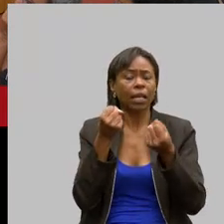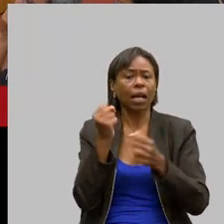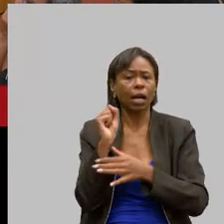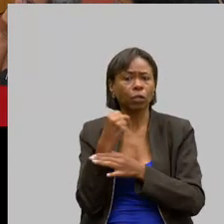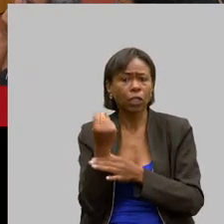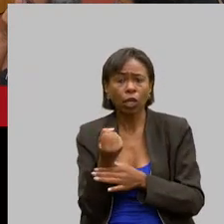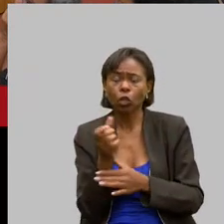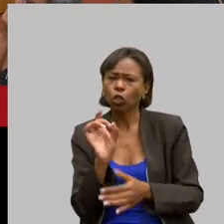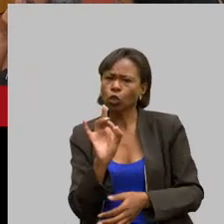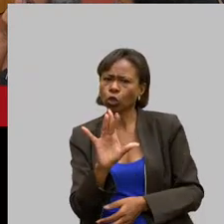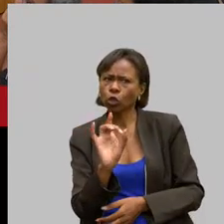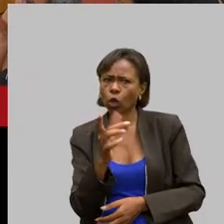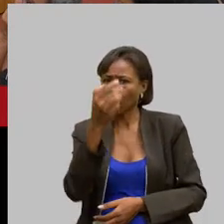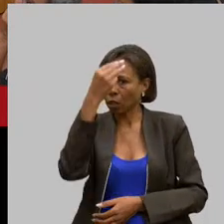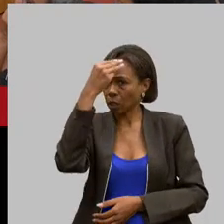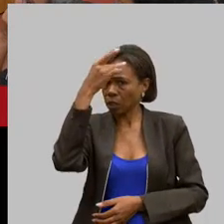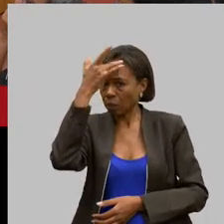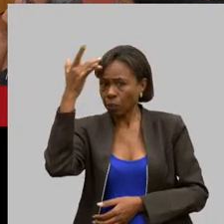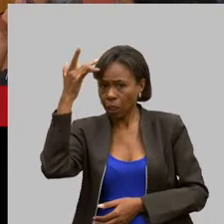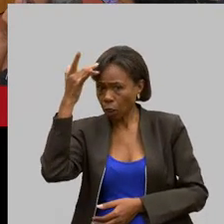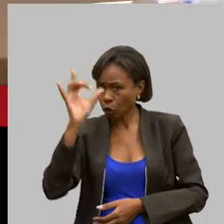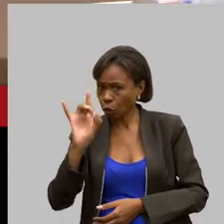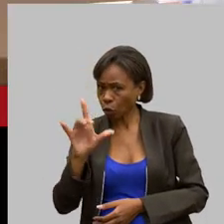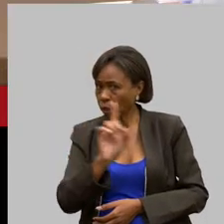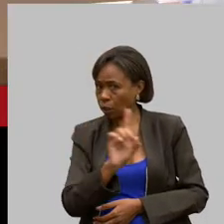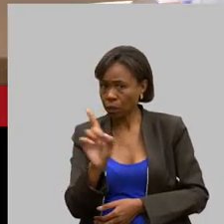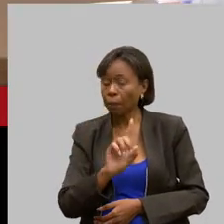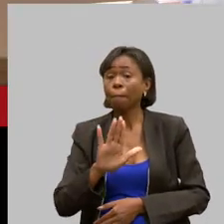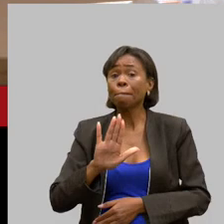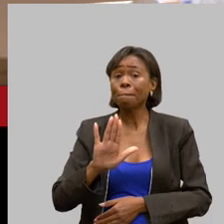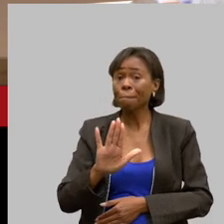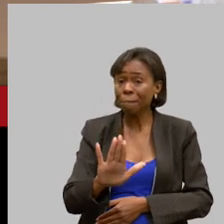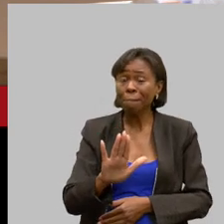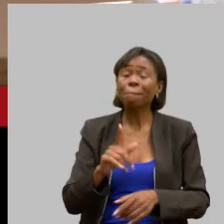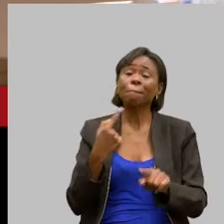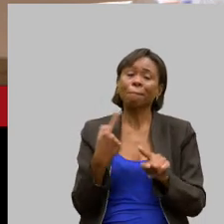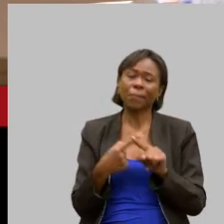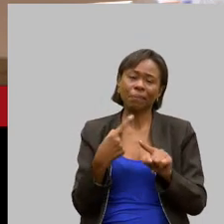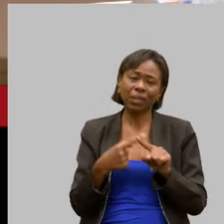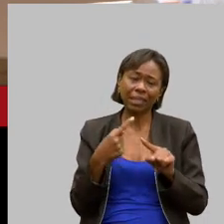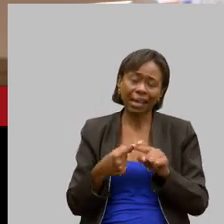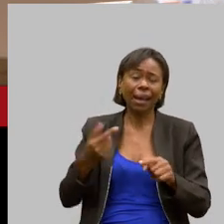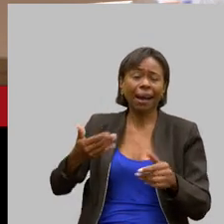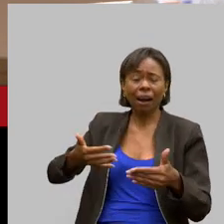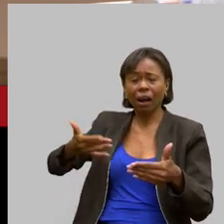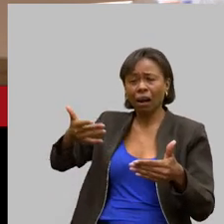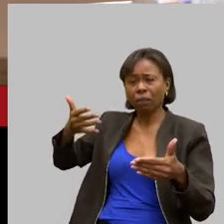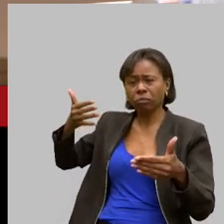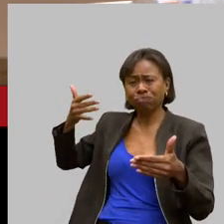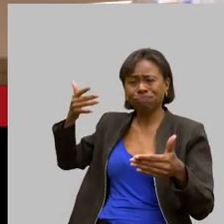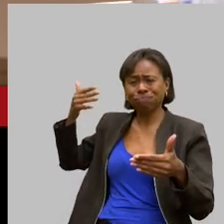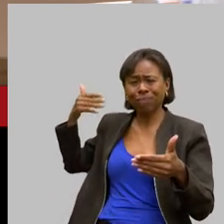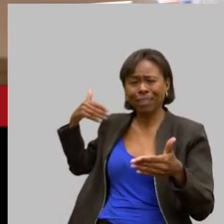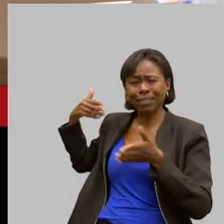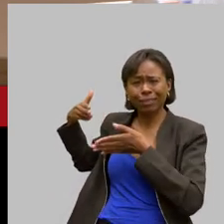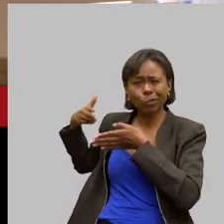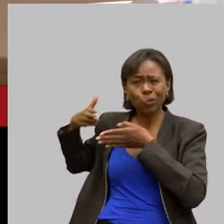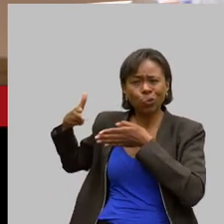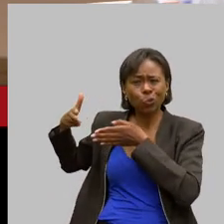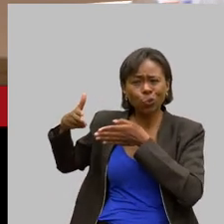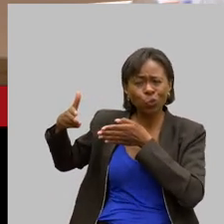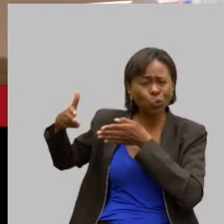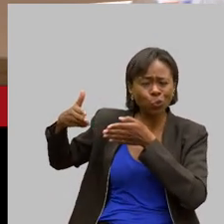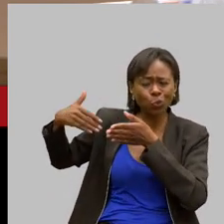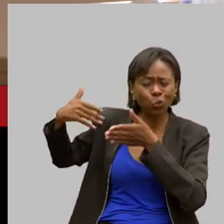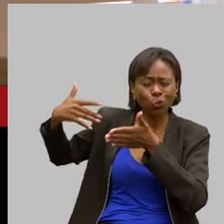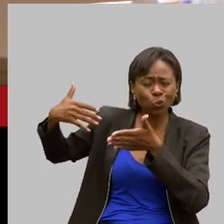Saúde Mental é porque a gente precisou passar por todo esse caminhar que nos deu